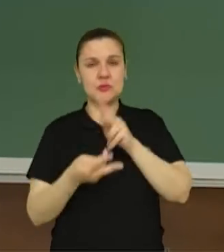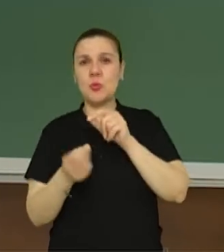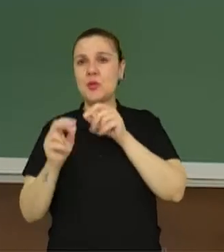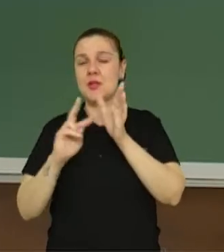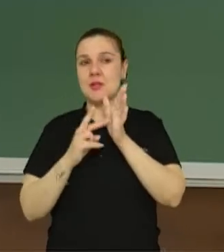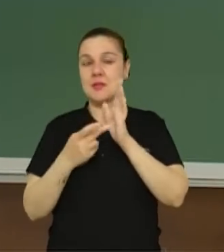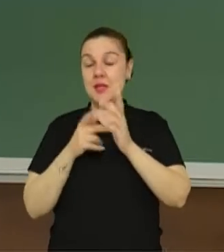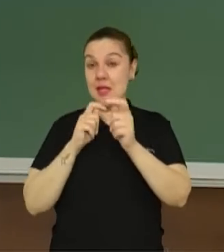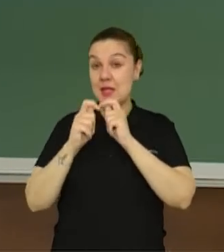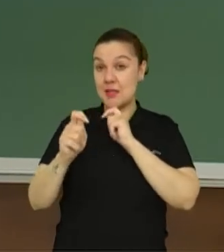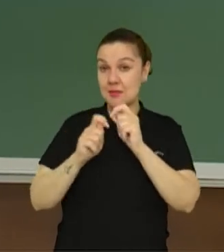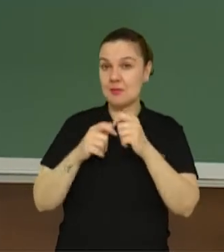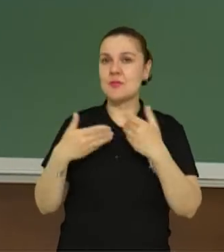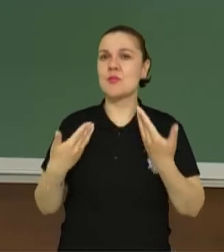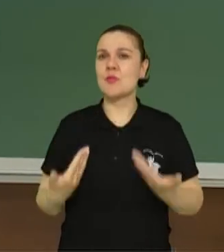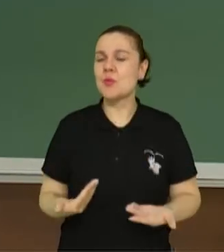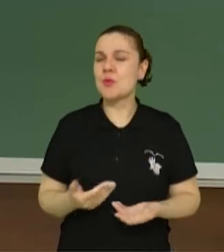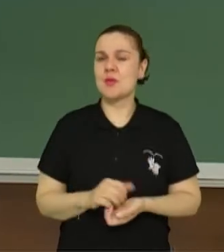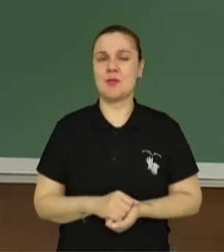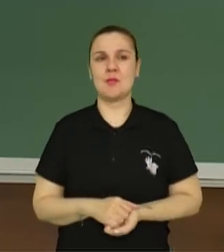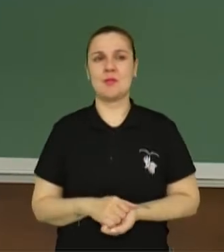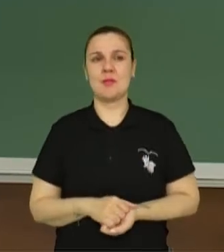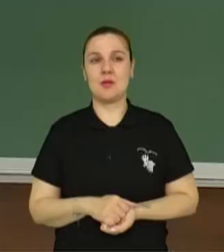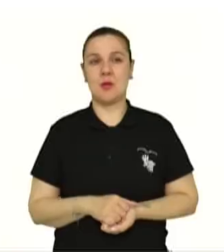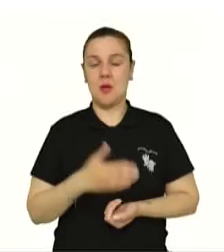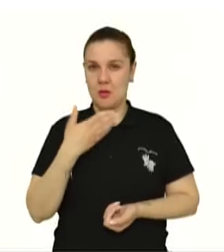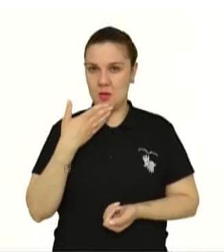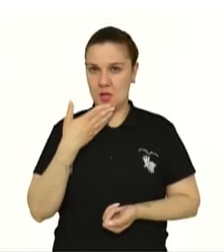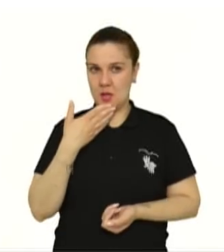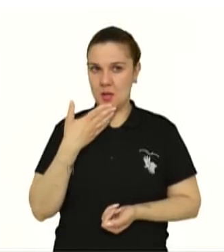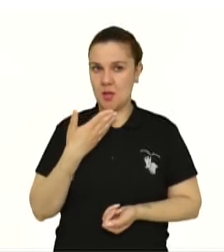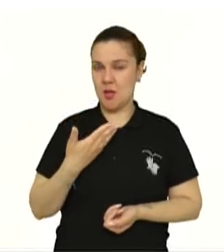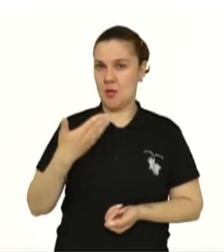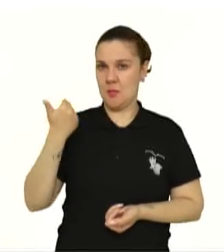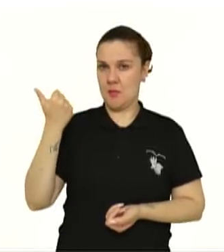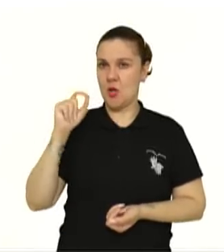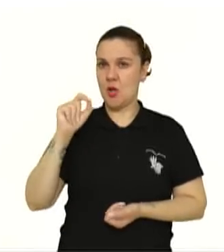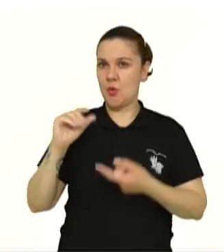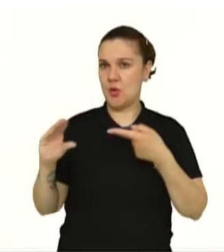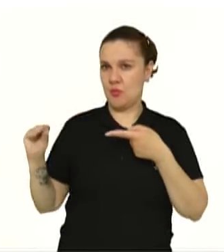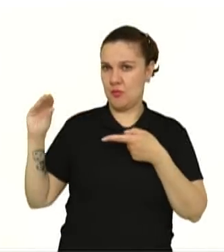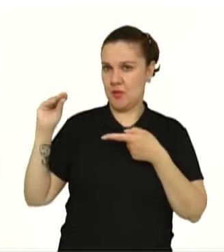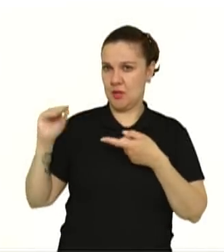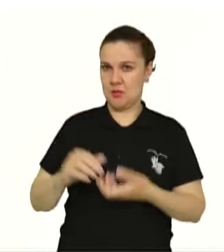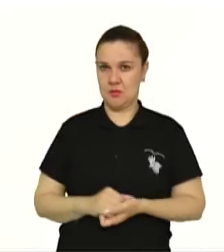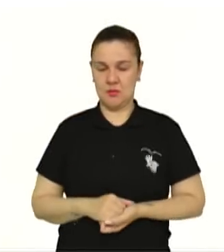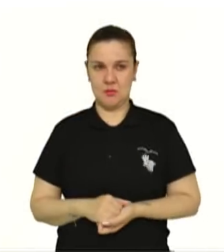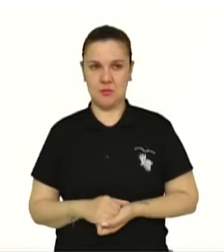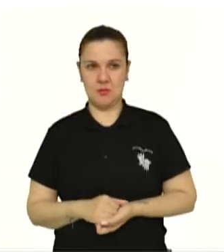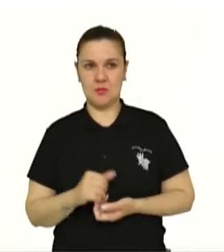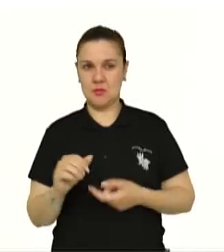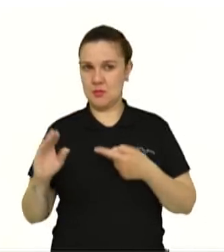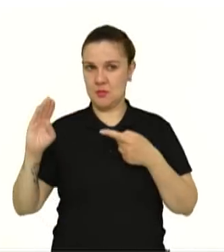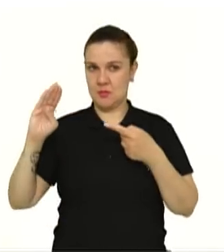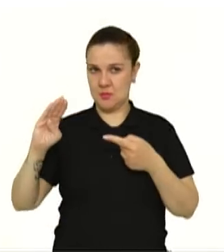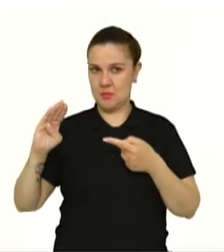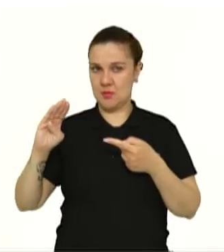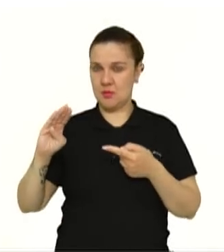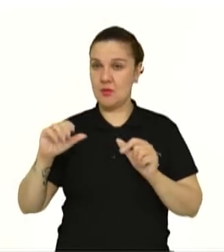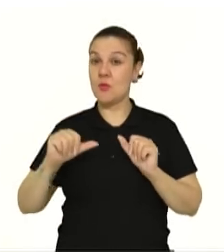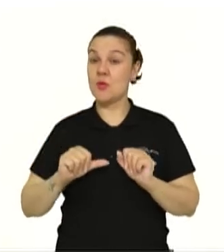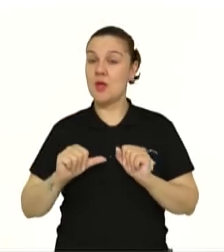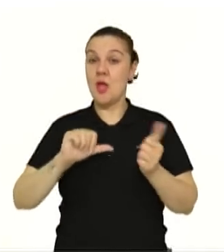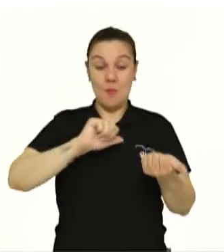essa entrevista foi transcrita. Ela serve para melhorar o que foi falado, ela serve